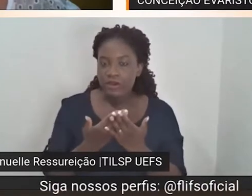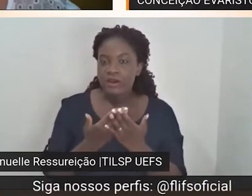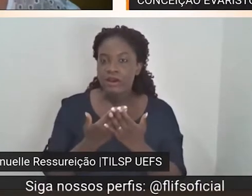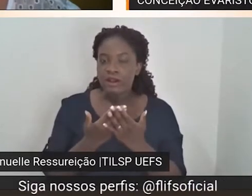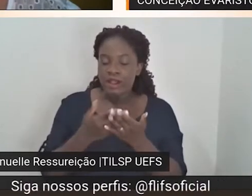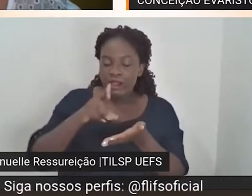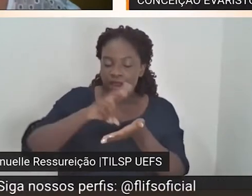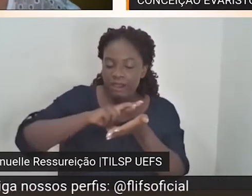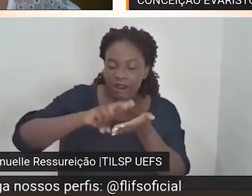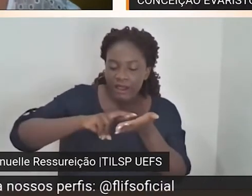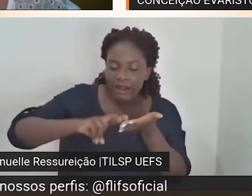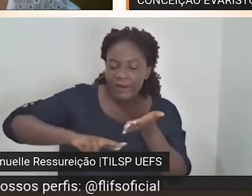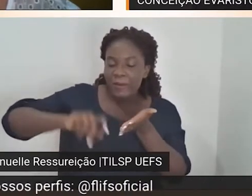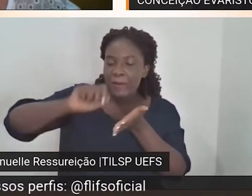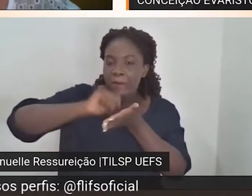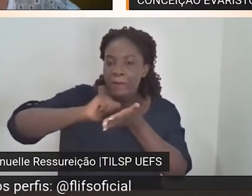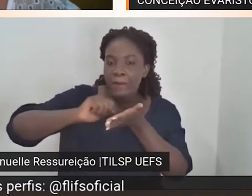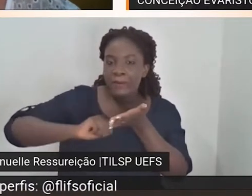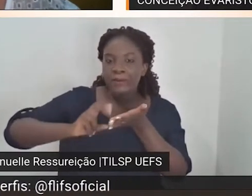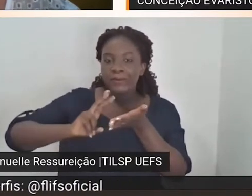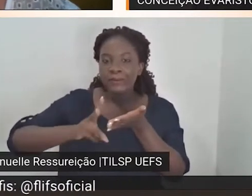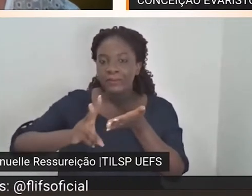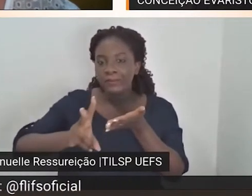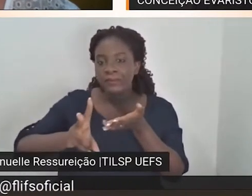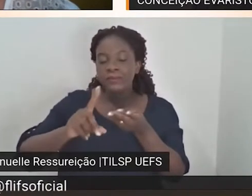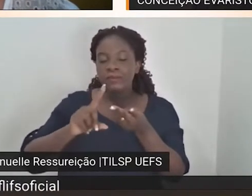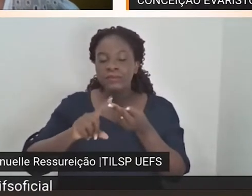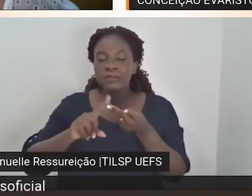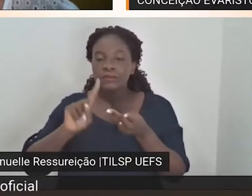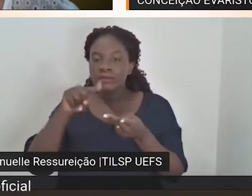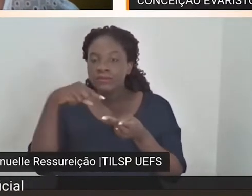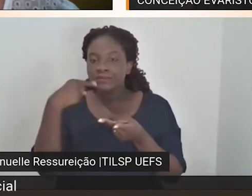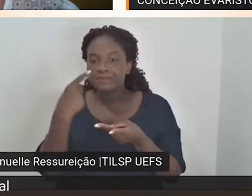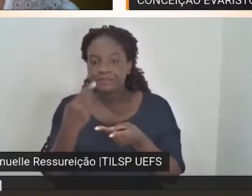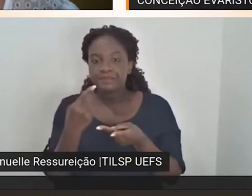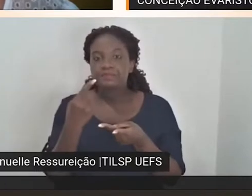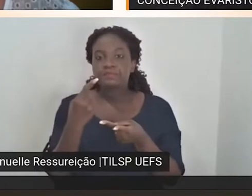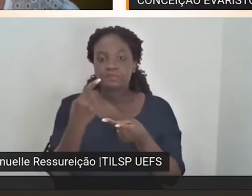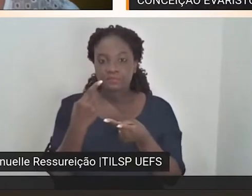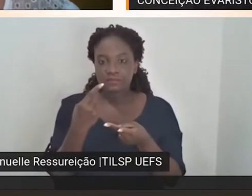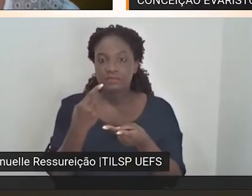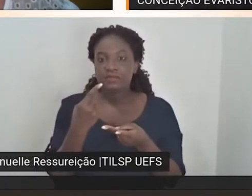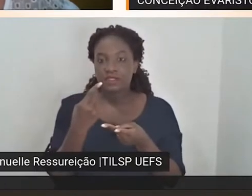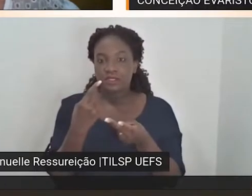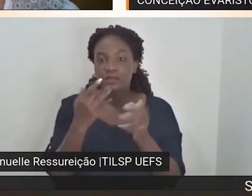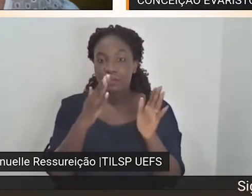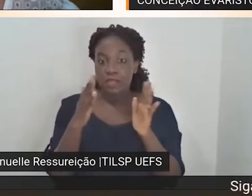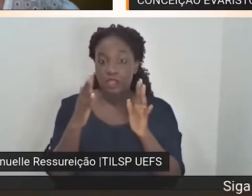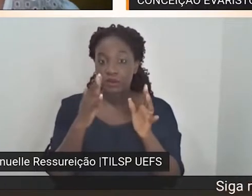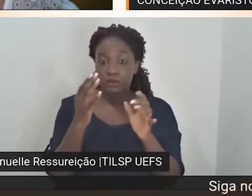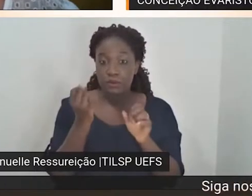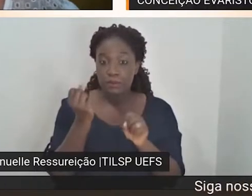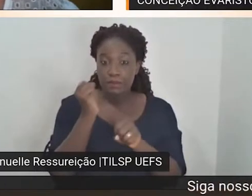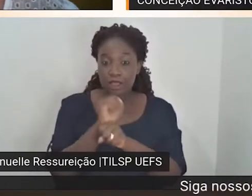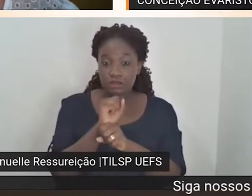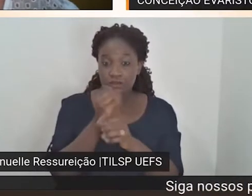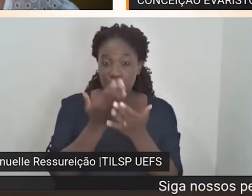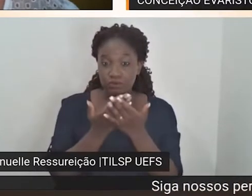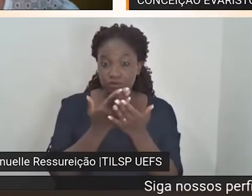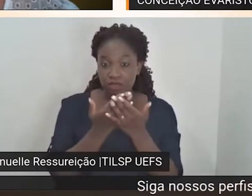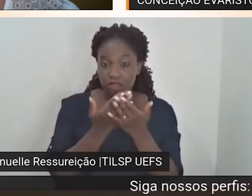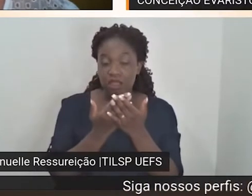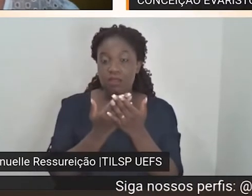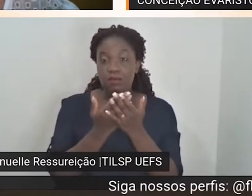nas redações, ginásios, depois os momentos que eu parei de estudar, mas que eu estava sempre em